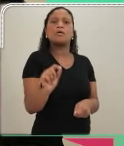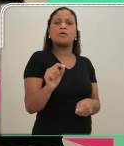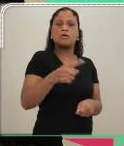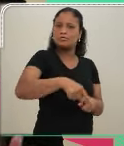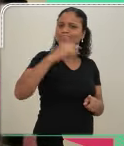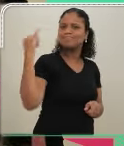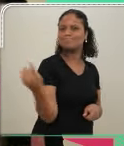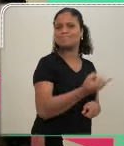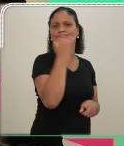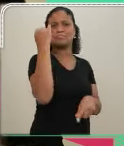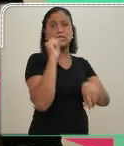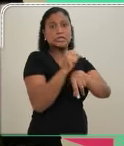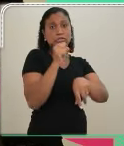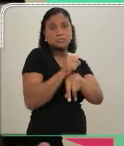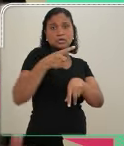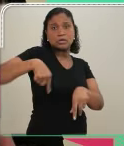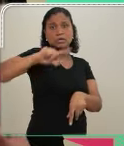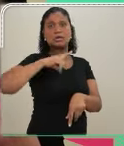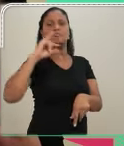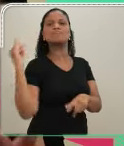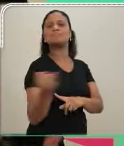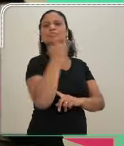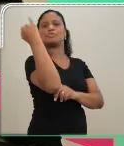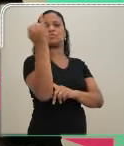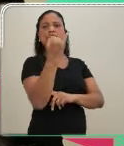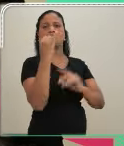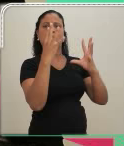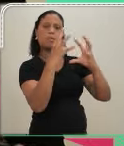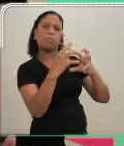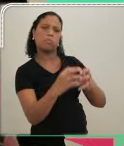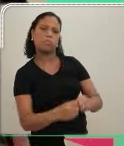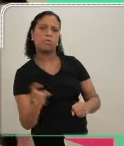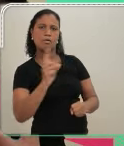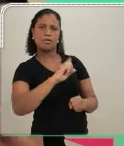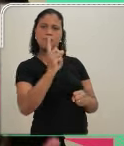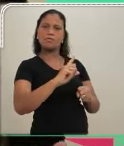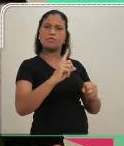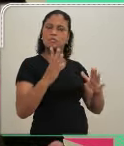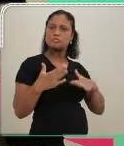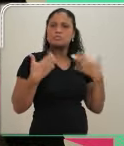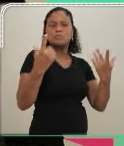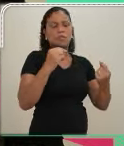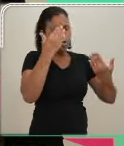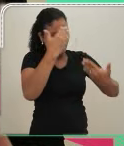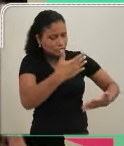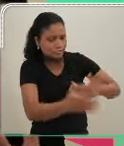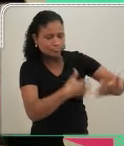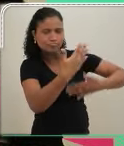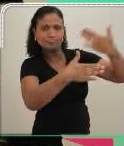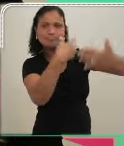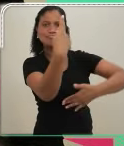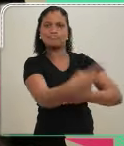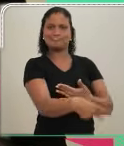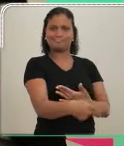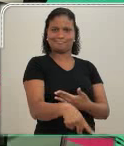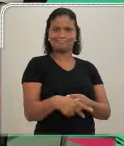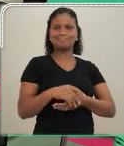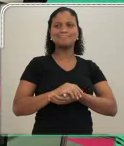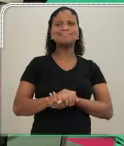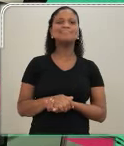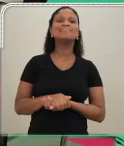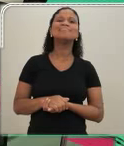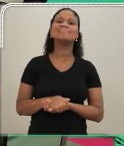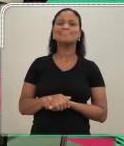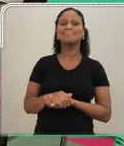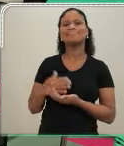tem um potencial, ela está esperando por você, aquele potencial vai desabrochar e você vai ter inúmeras surpresas agradáveis com ela. Denise,